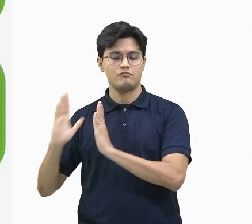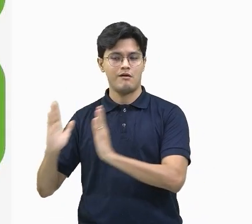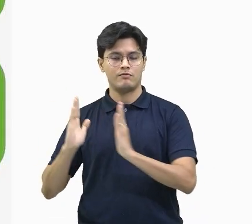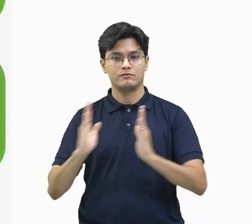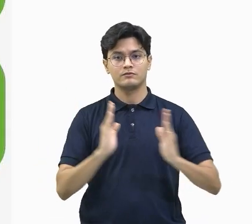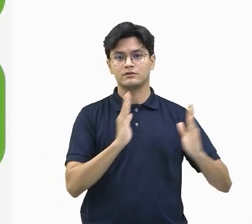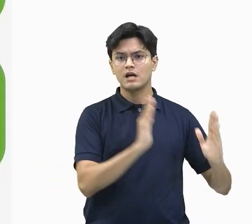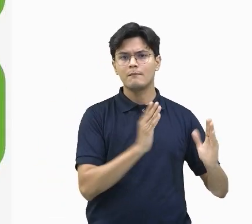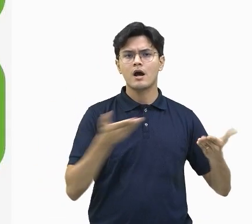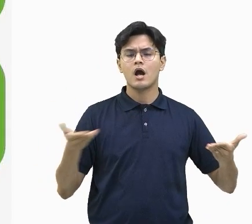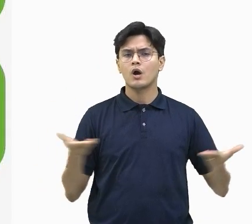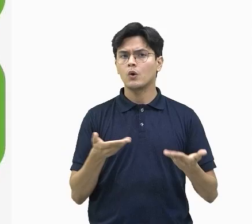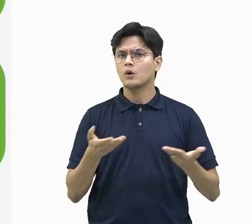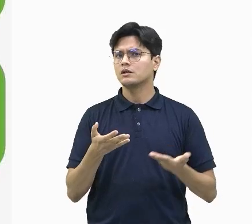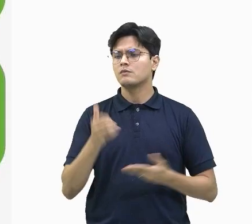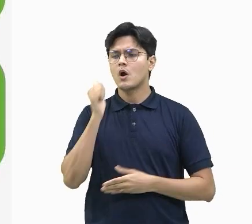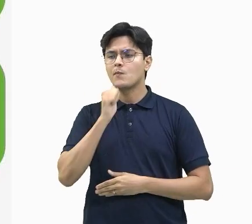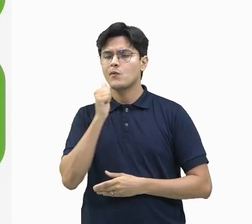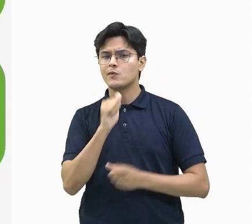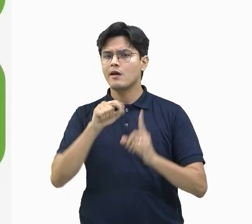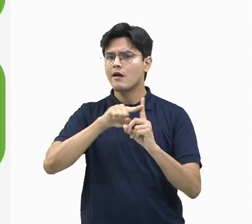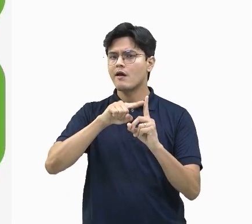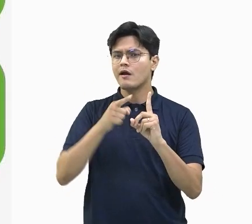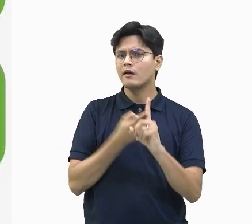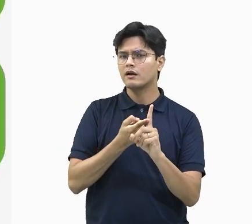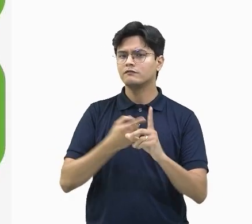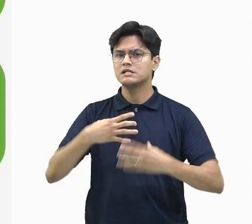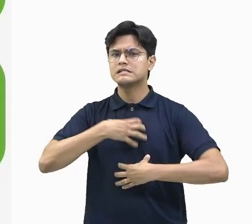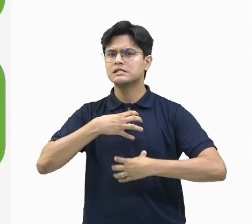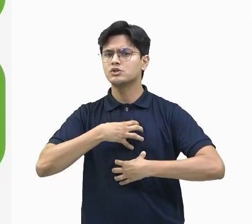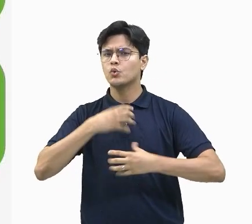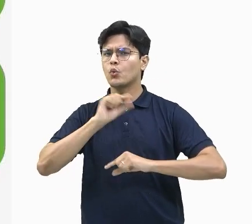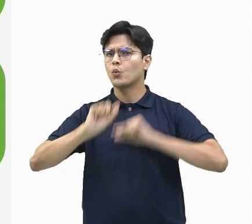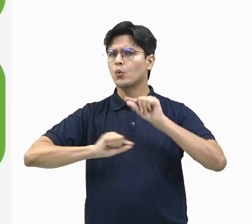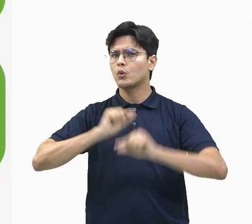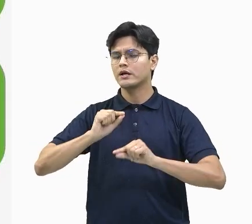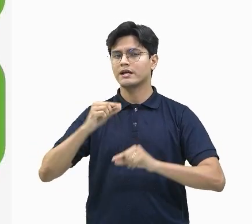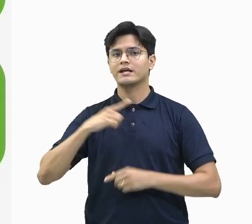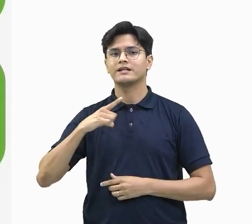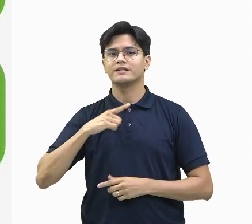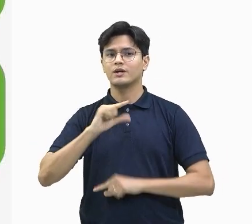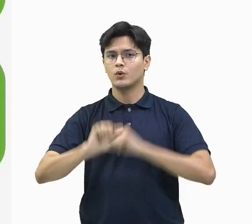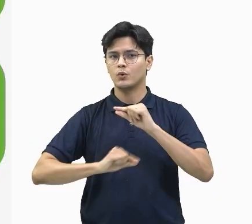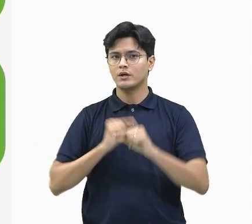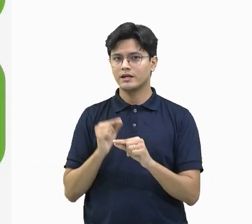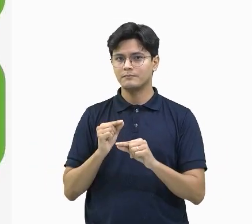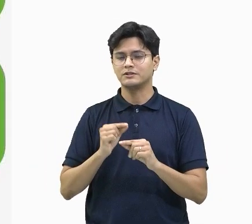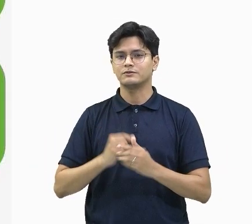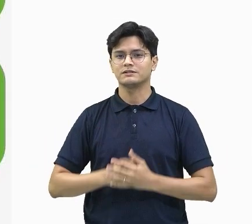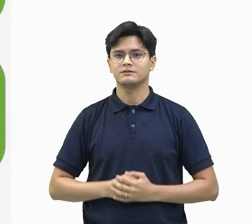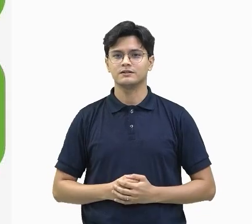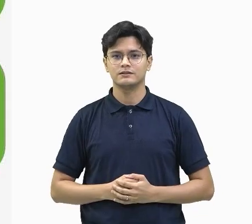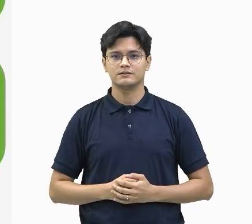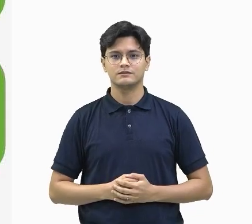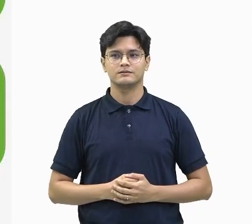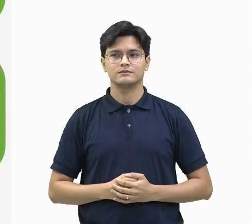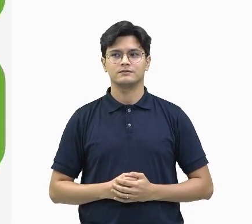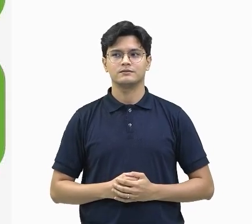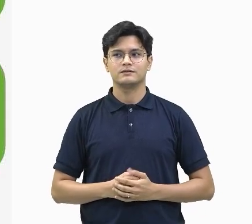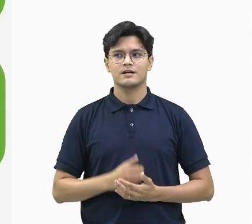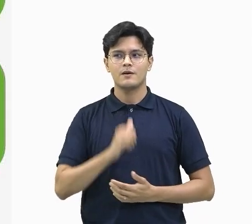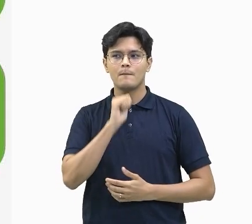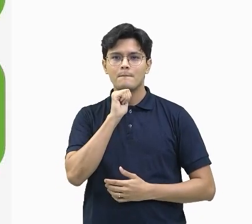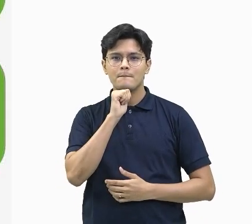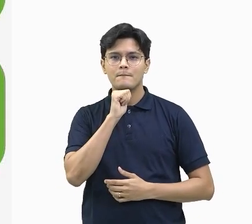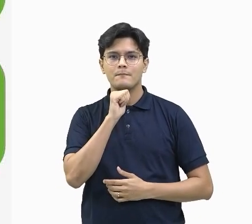sintomas que essa mulher ela vai apresentar. Ela vai apresentar o que a gente chama de ausência de menstruação, que é a menorreia. Vai